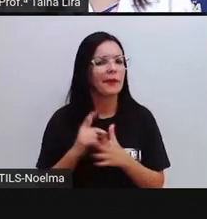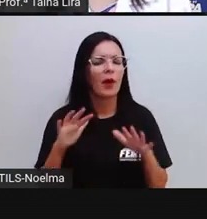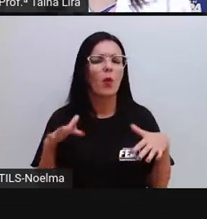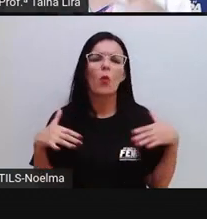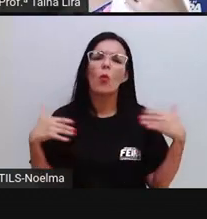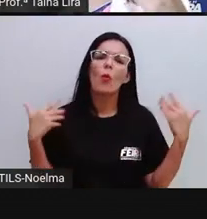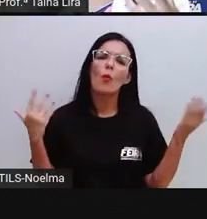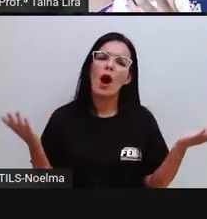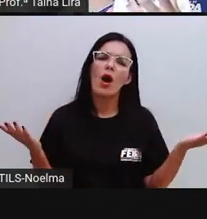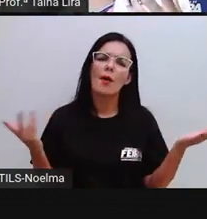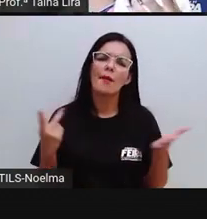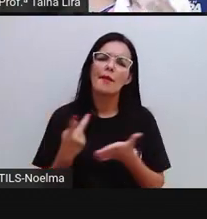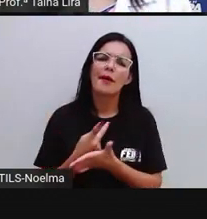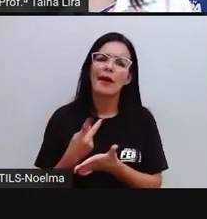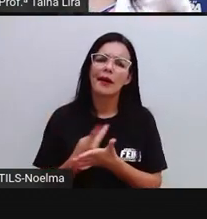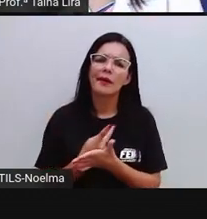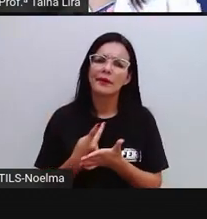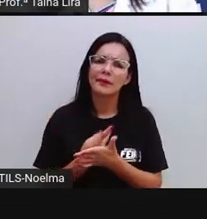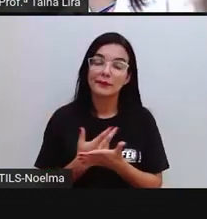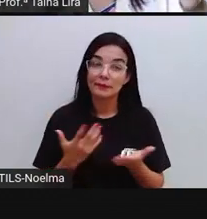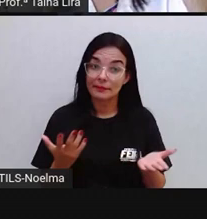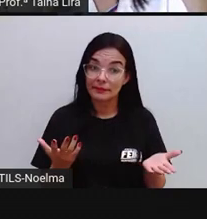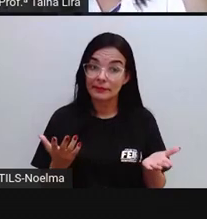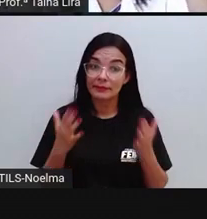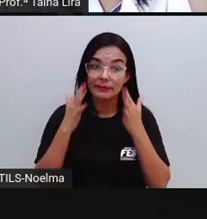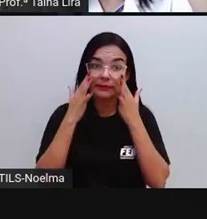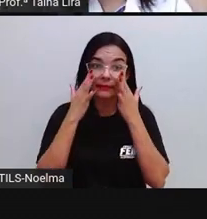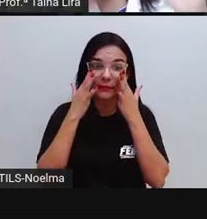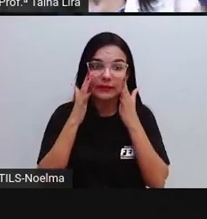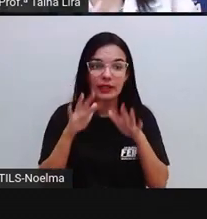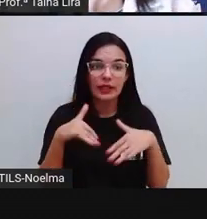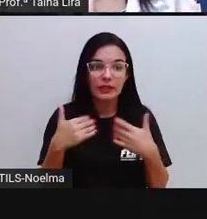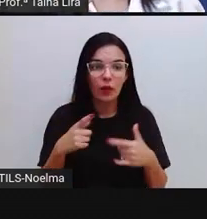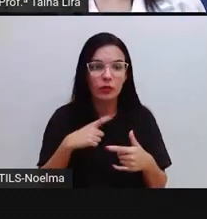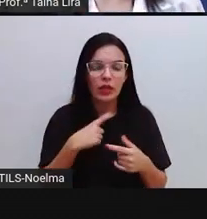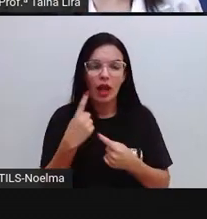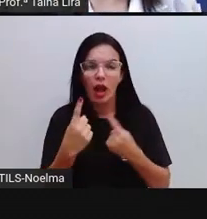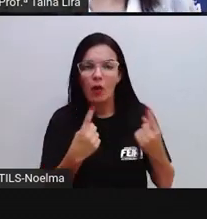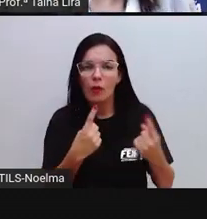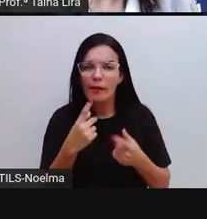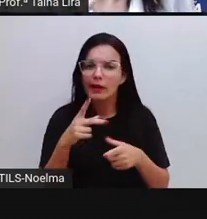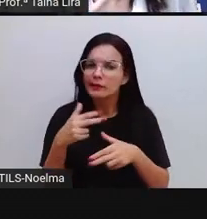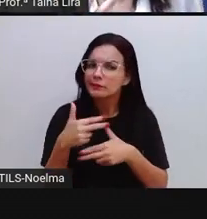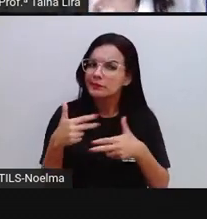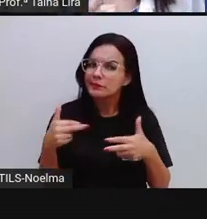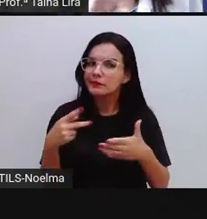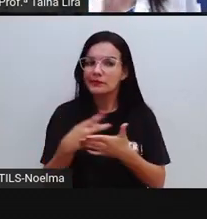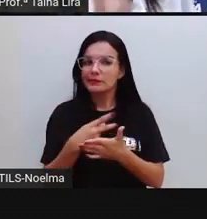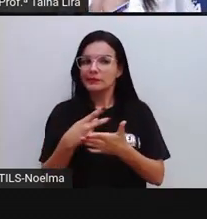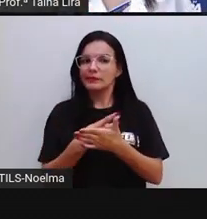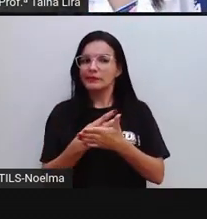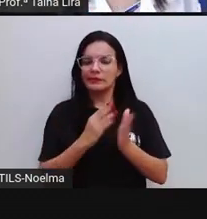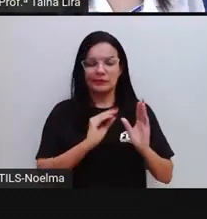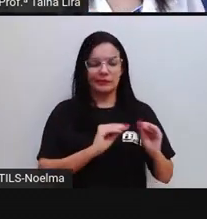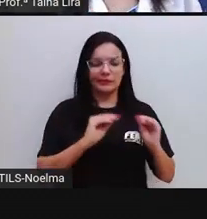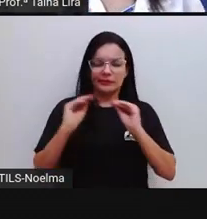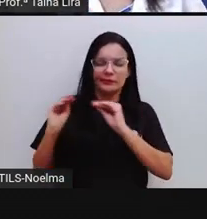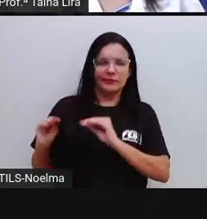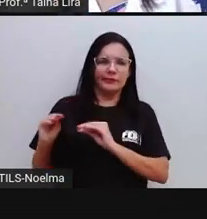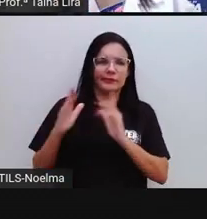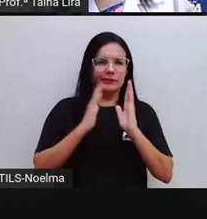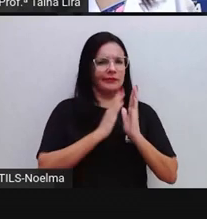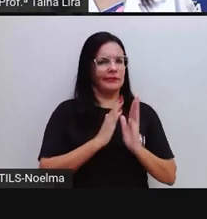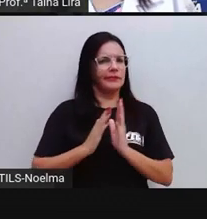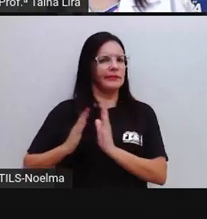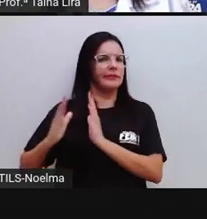nós costumamos falar aí, né, um erro. Ou seja, tem alguma coisa aí, pro que está fora do lugar, está no